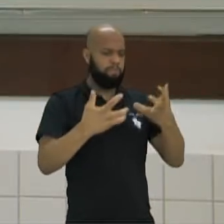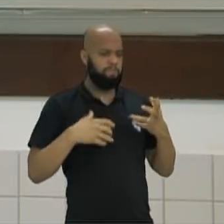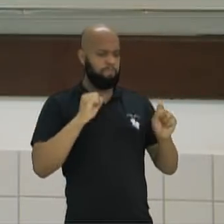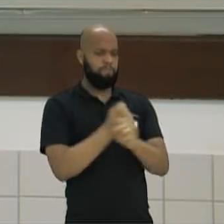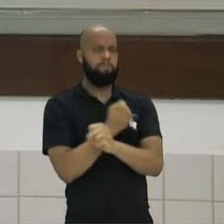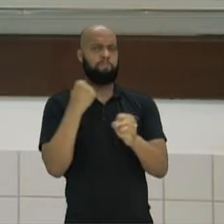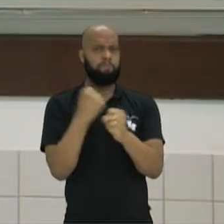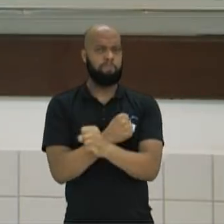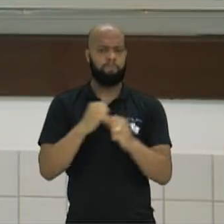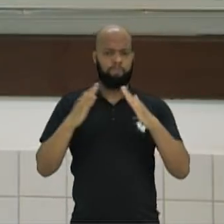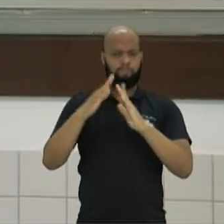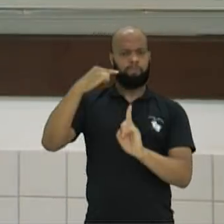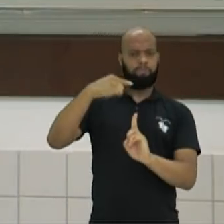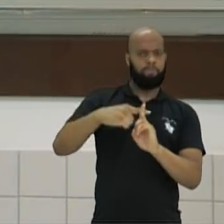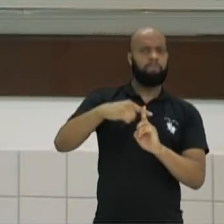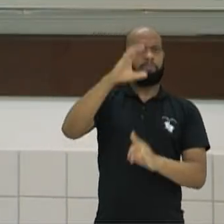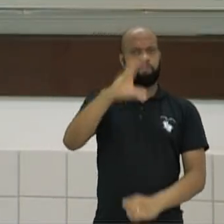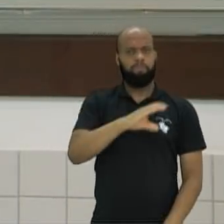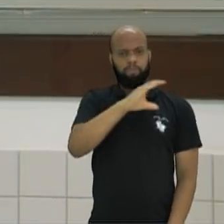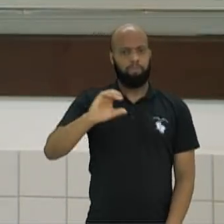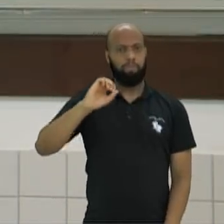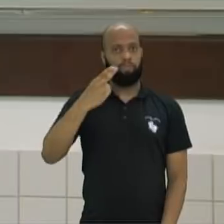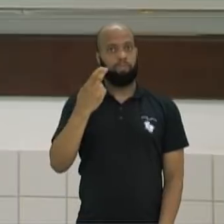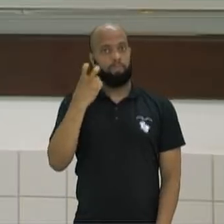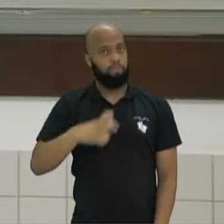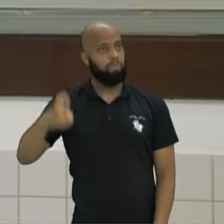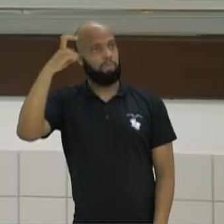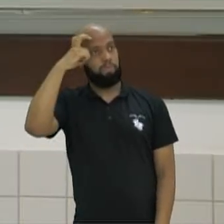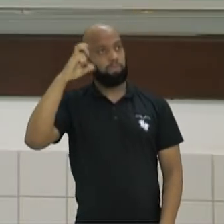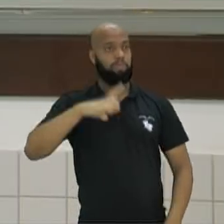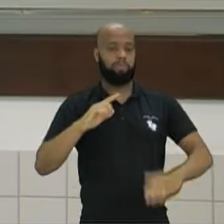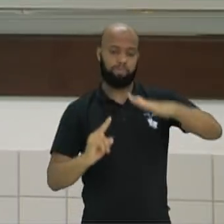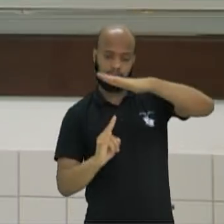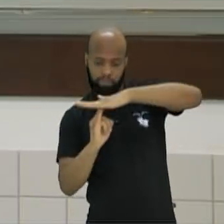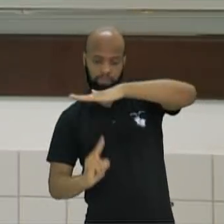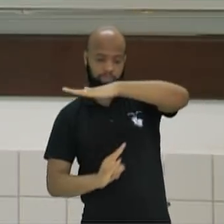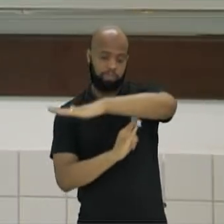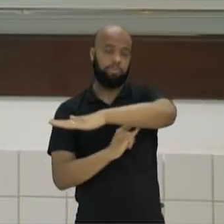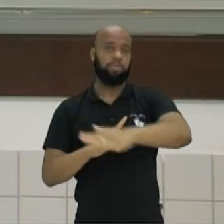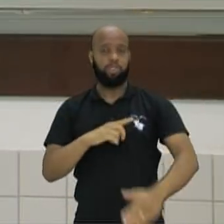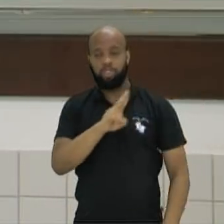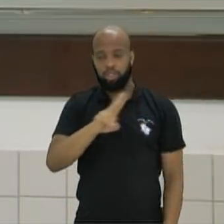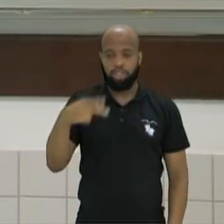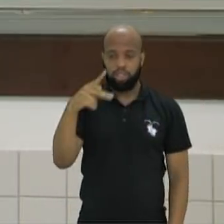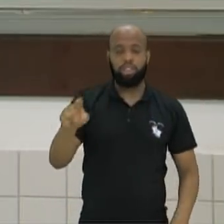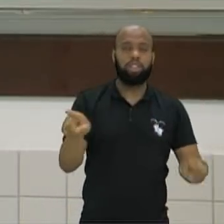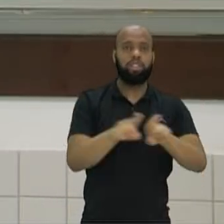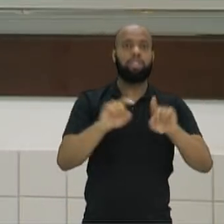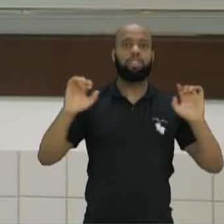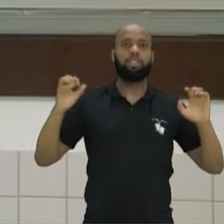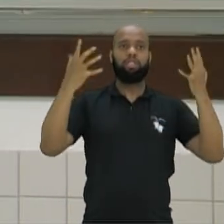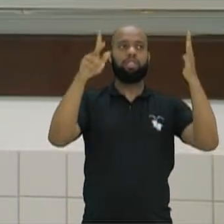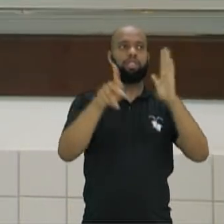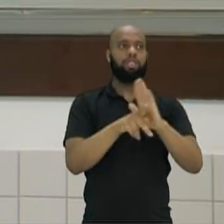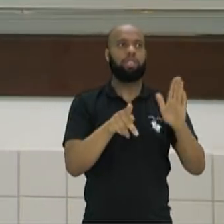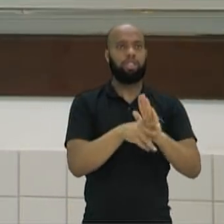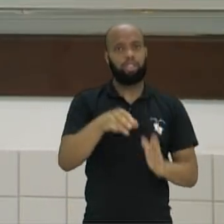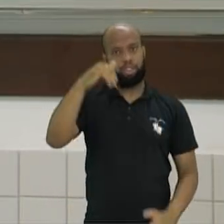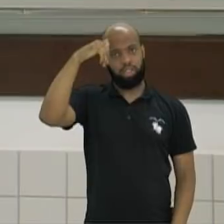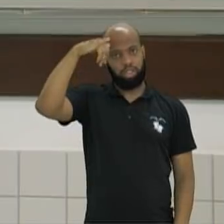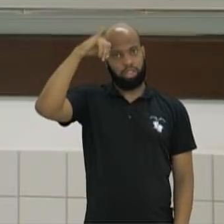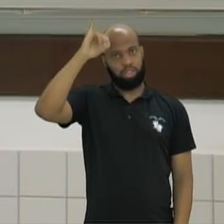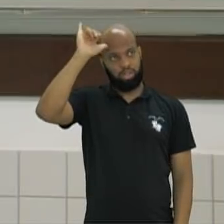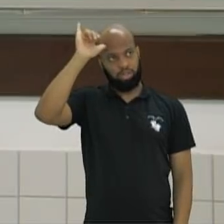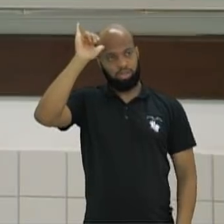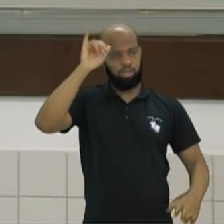de uma basílica aqui. Ou a cultura? Está ali, Ponte Maurício de Nassau. Está ali a festa do boi voador todo ano. Qual que é a origem? A aula